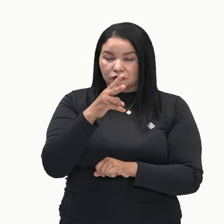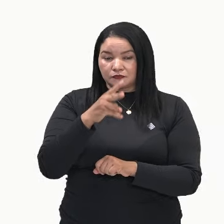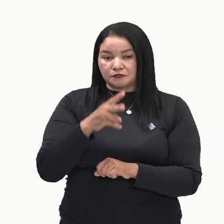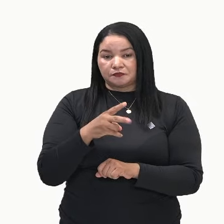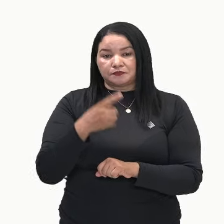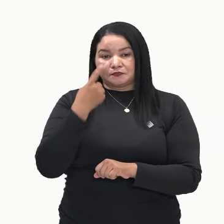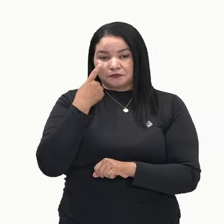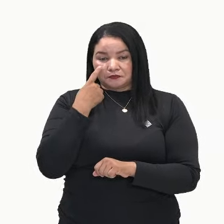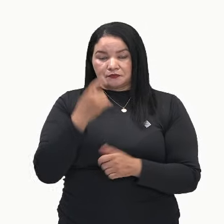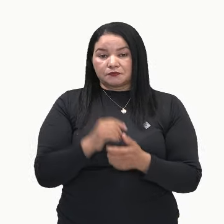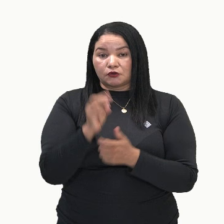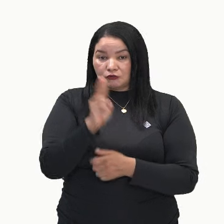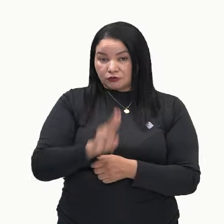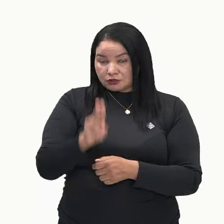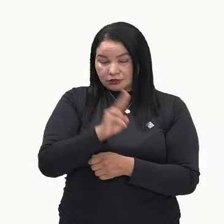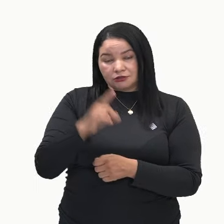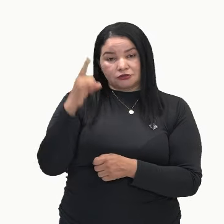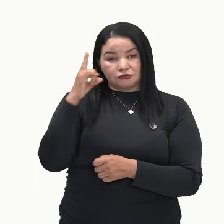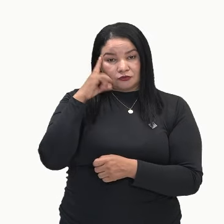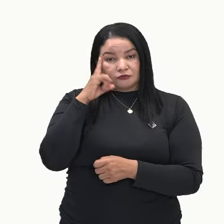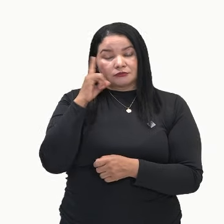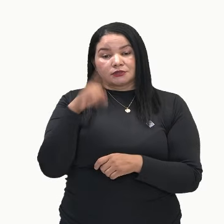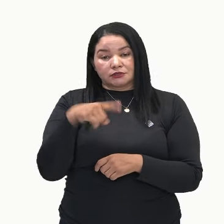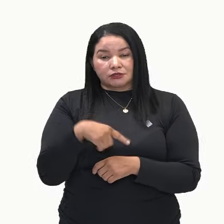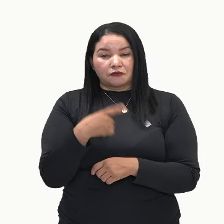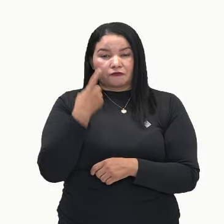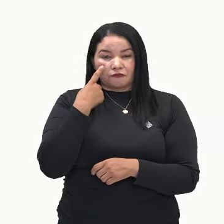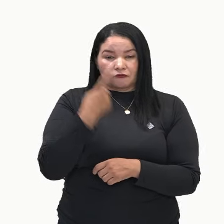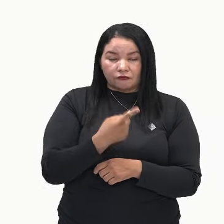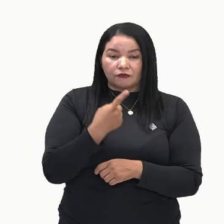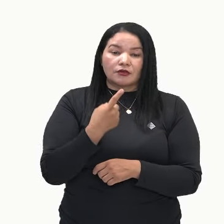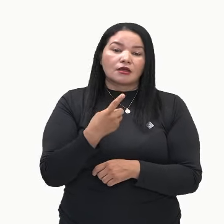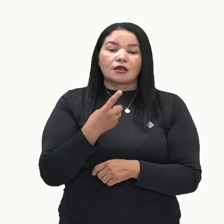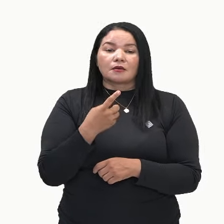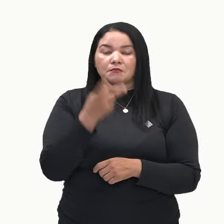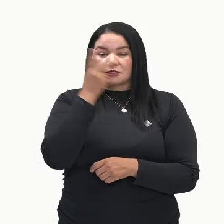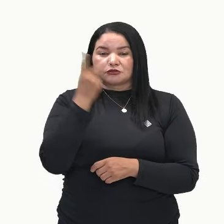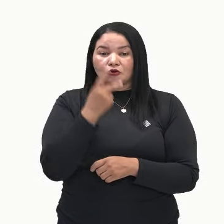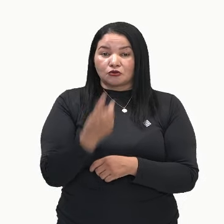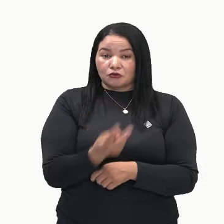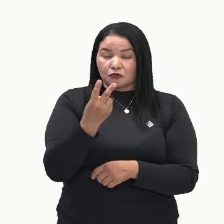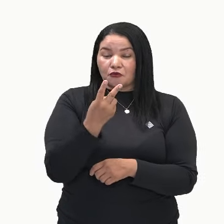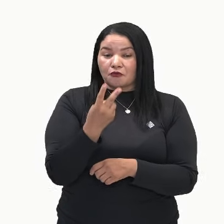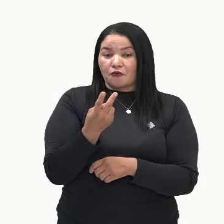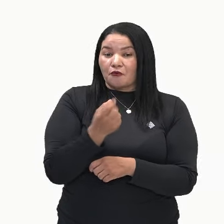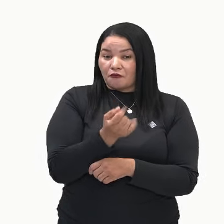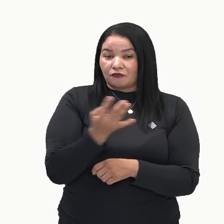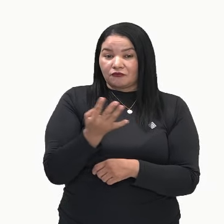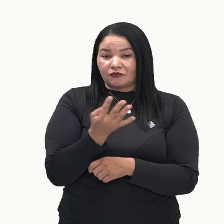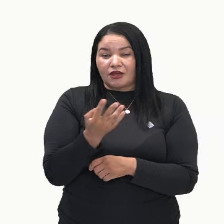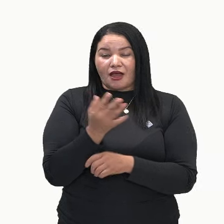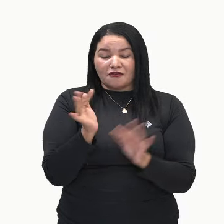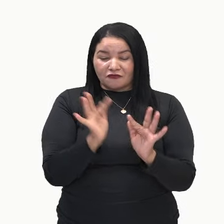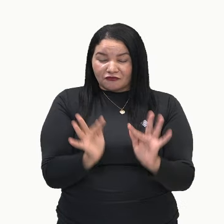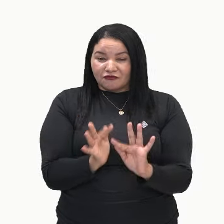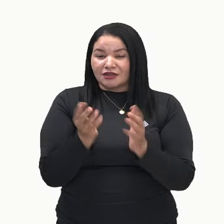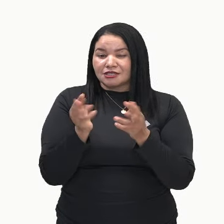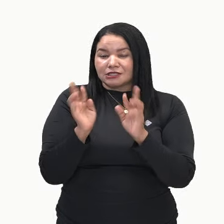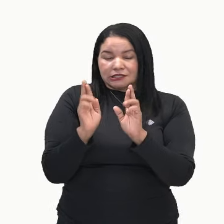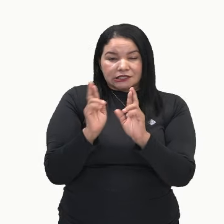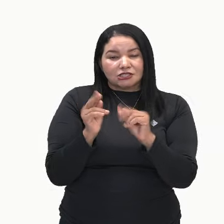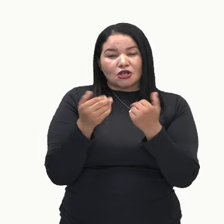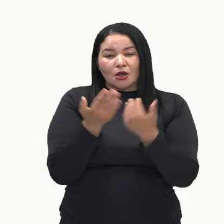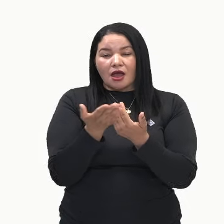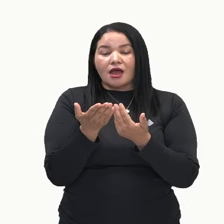gente utiliza bastante no dia a dia, né? Às vezes a gente grita com uma pessoa, ou às vezes a gente está muito feliz e deseja alguma coisa legal para a pessoa ali, fala alguma